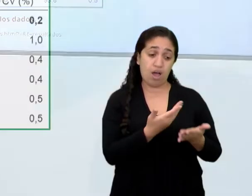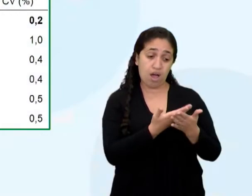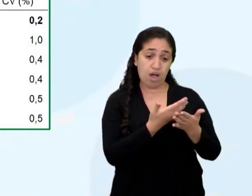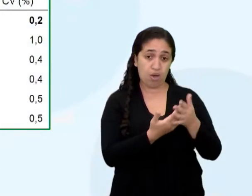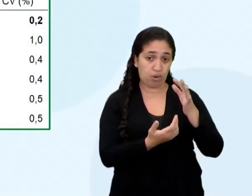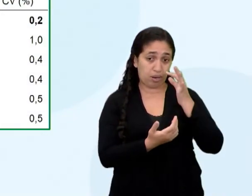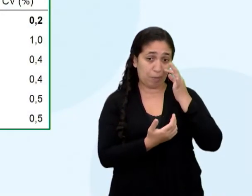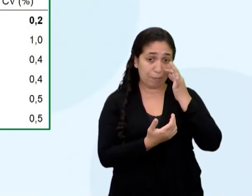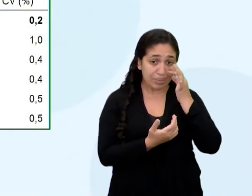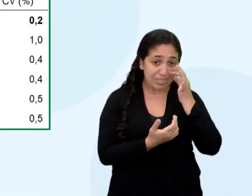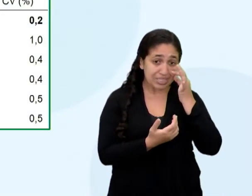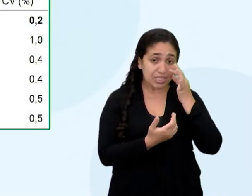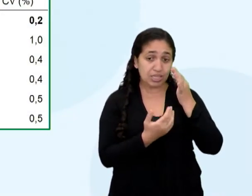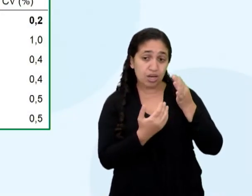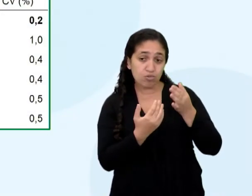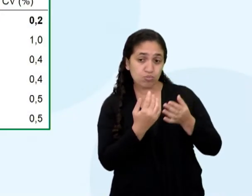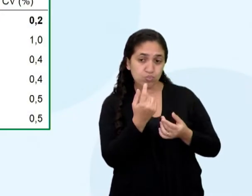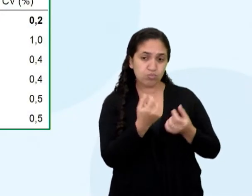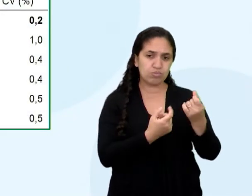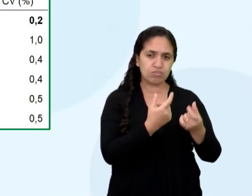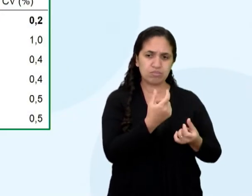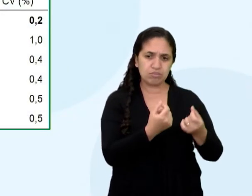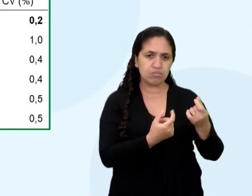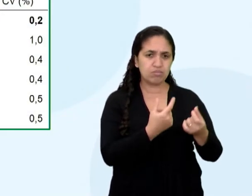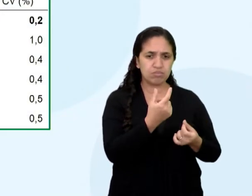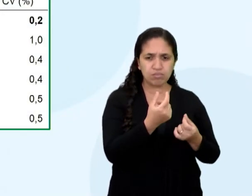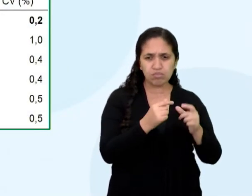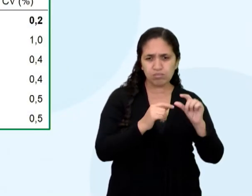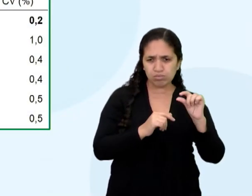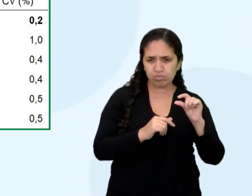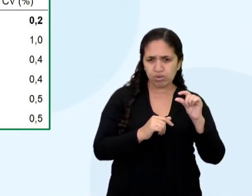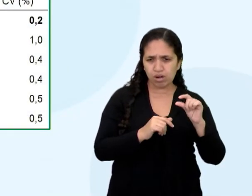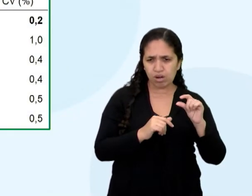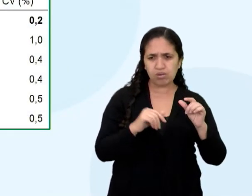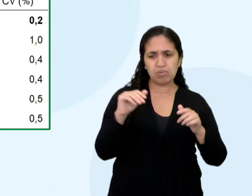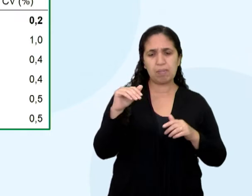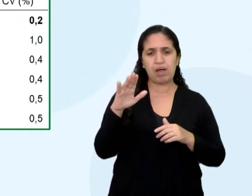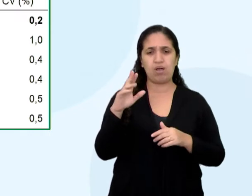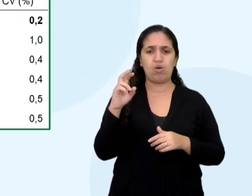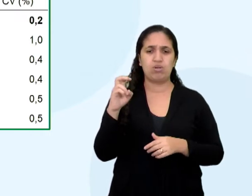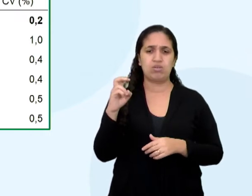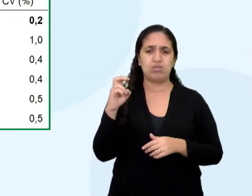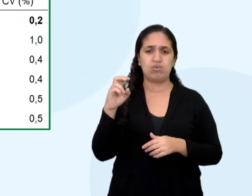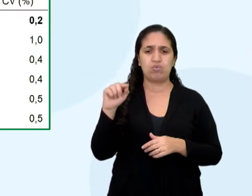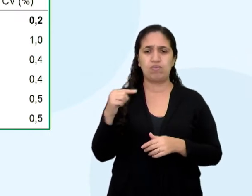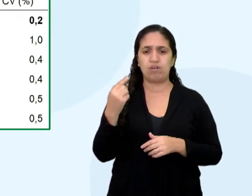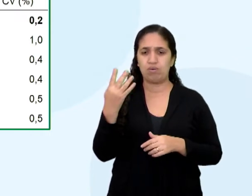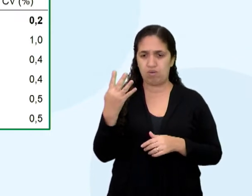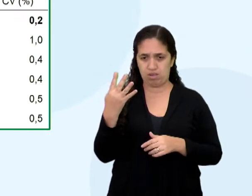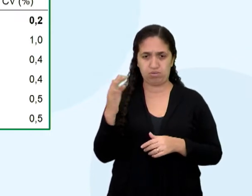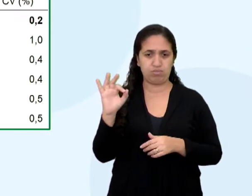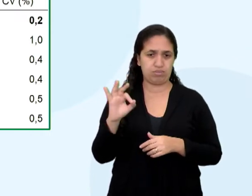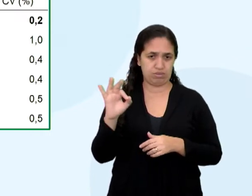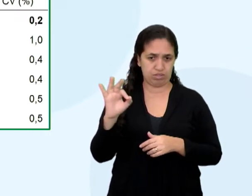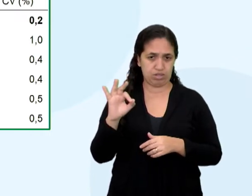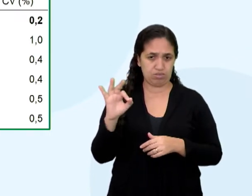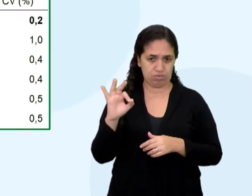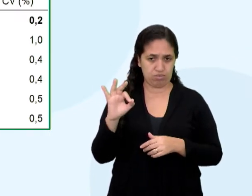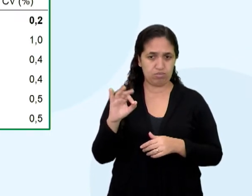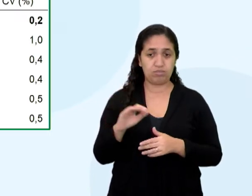parcialmente, tá? Aí temos um percentual um pouquinho maior, tá ok? E as